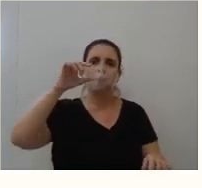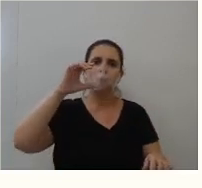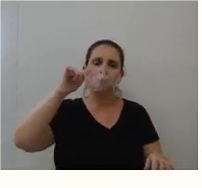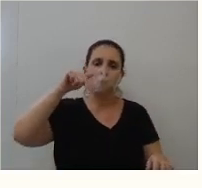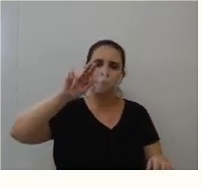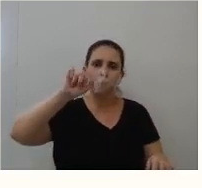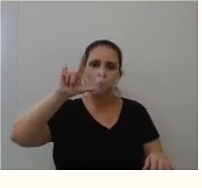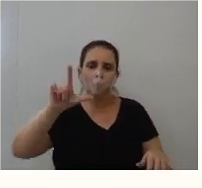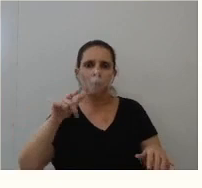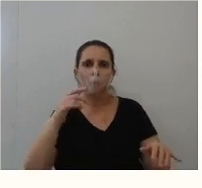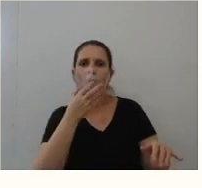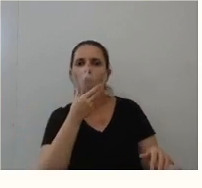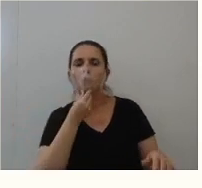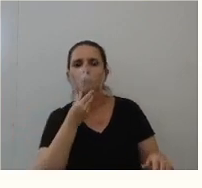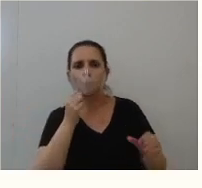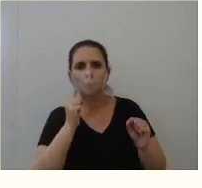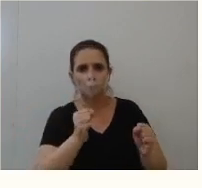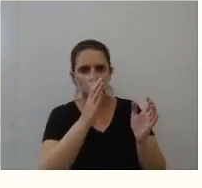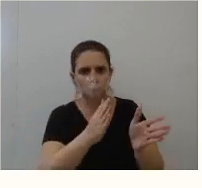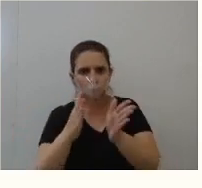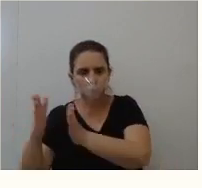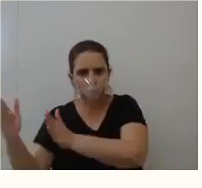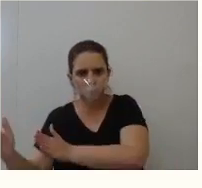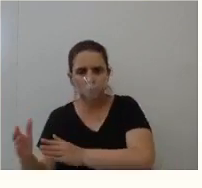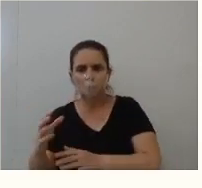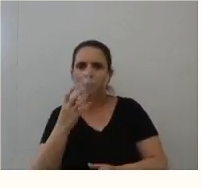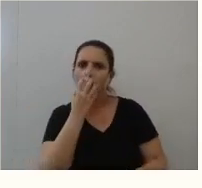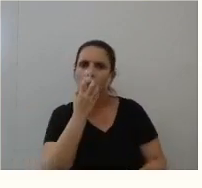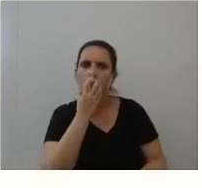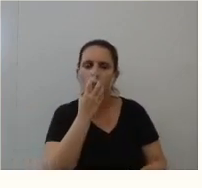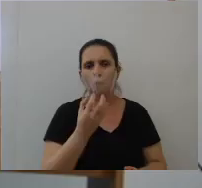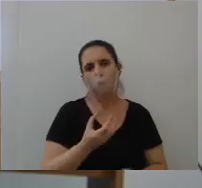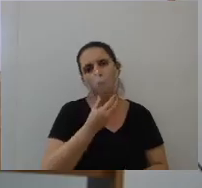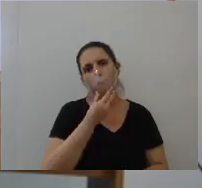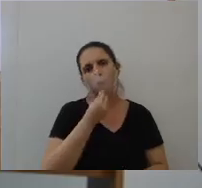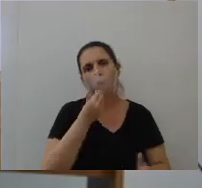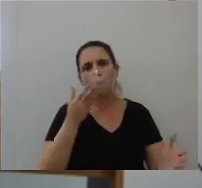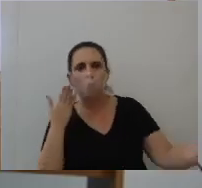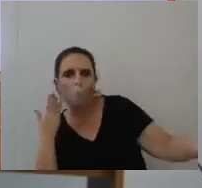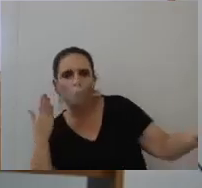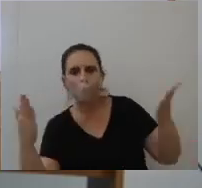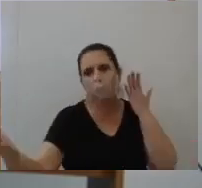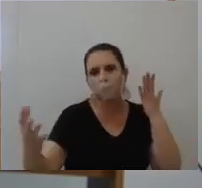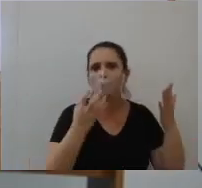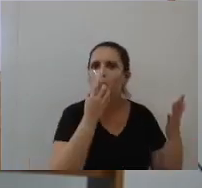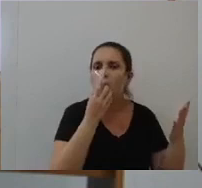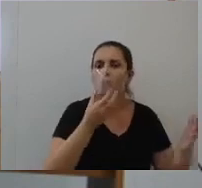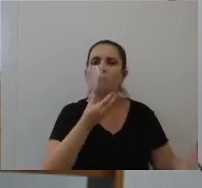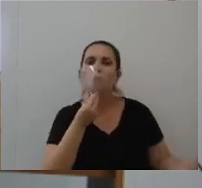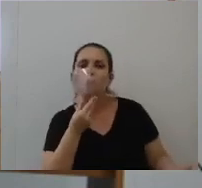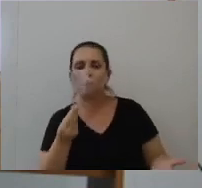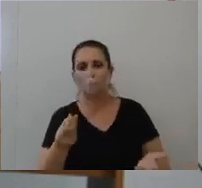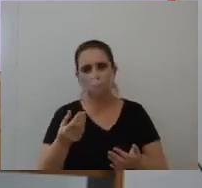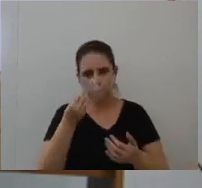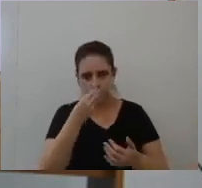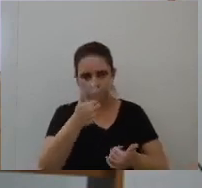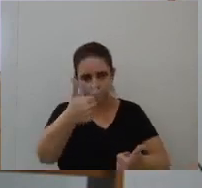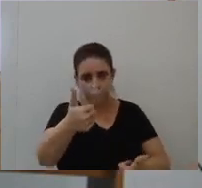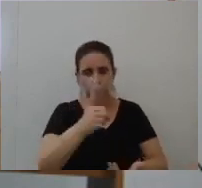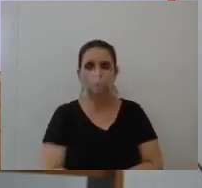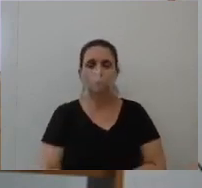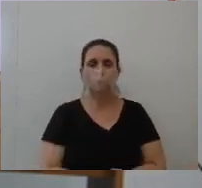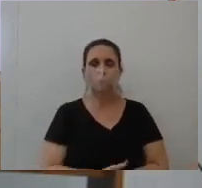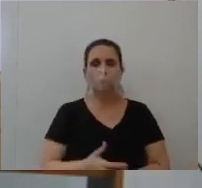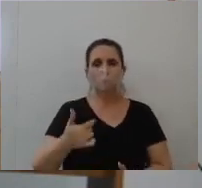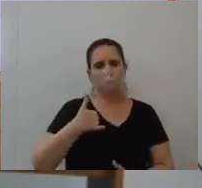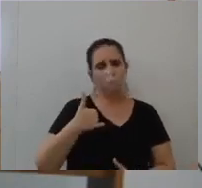das três categorias, comparando aí os cães aos homens. Beleza? Sou